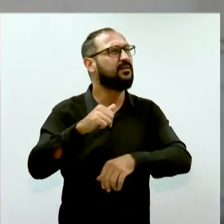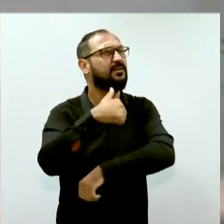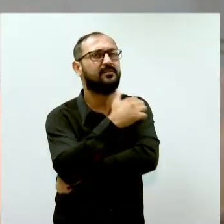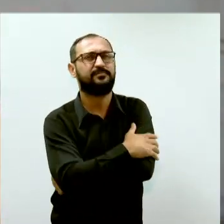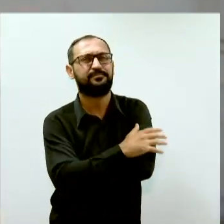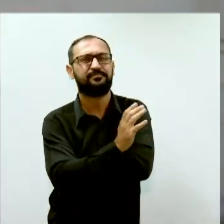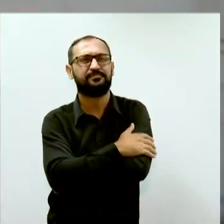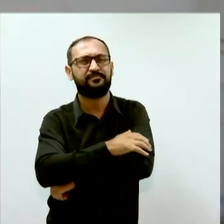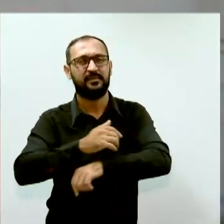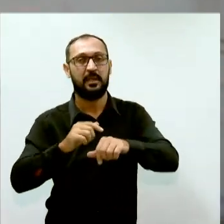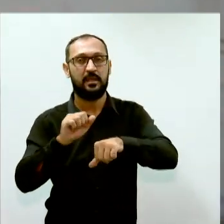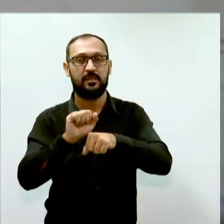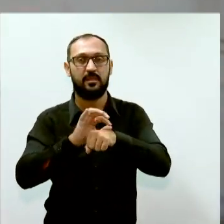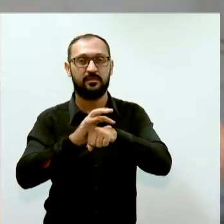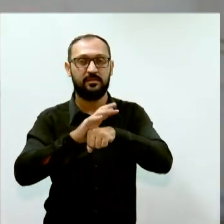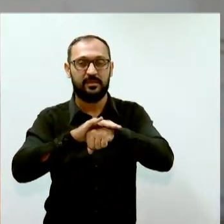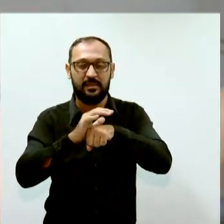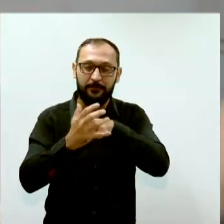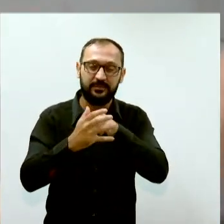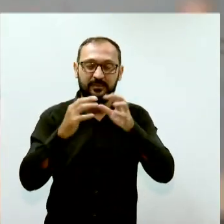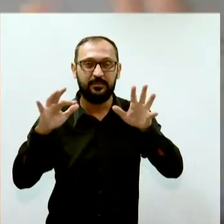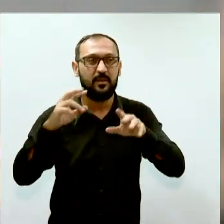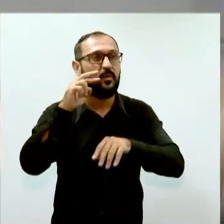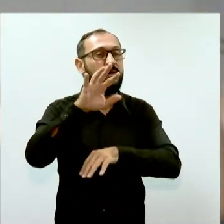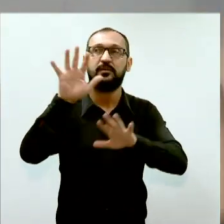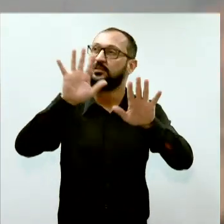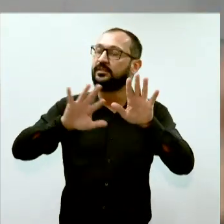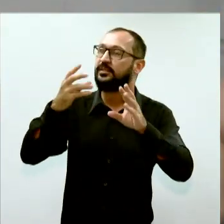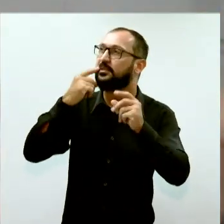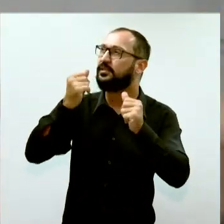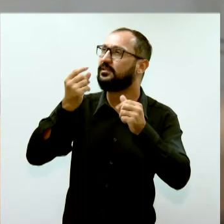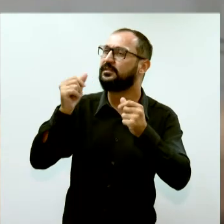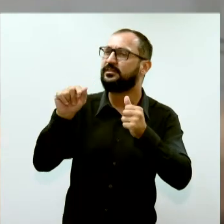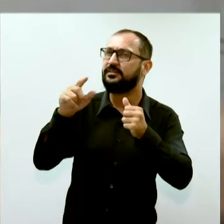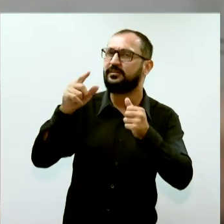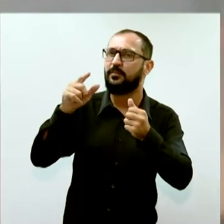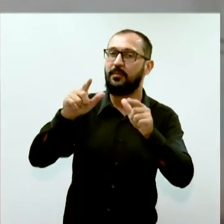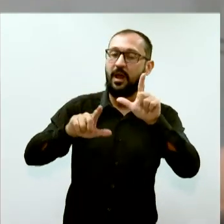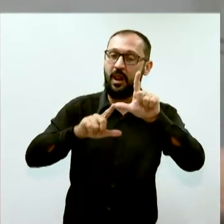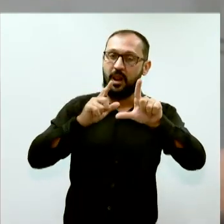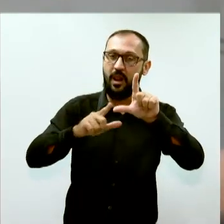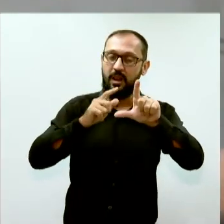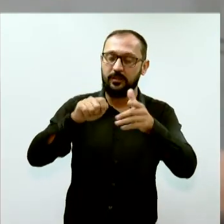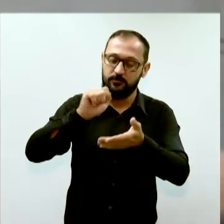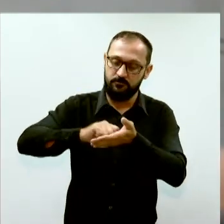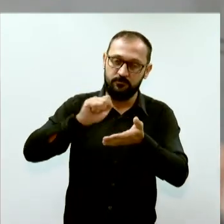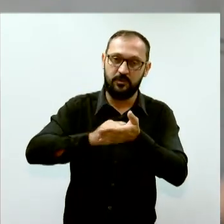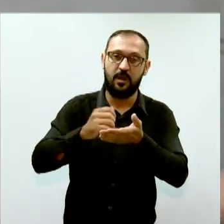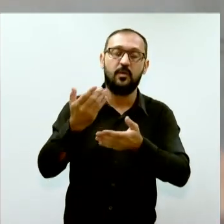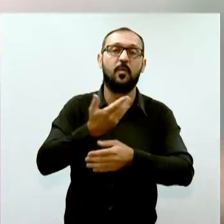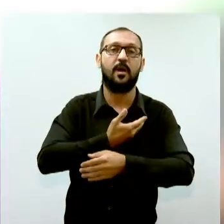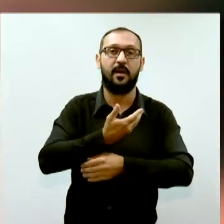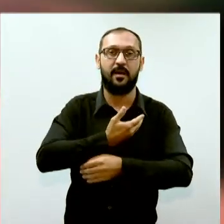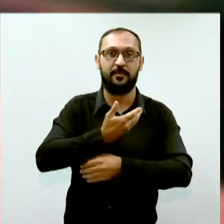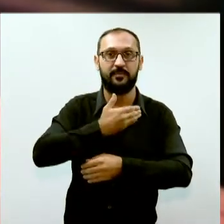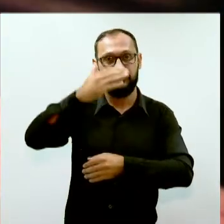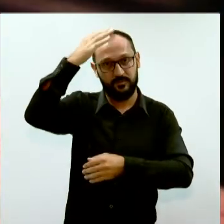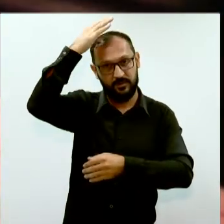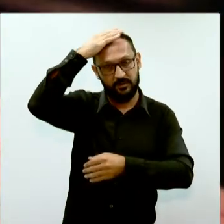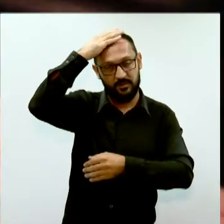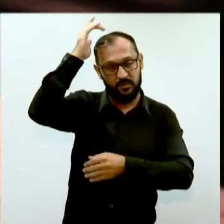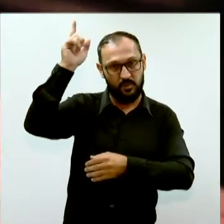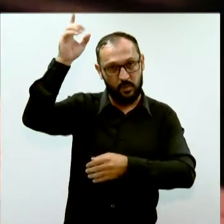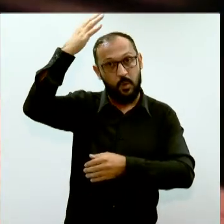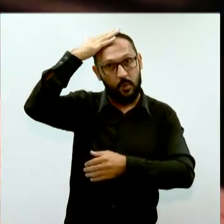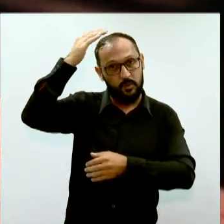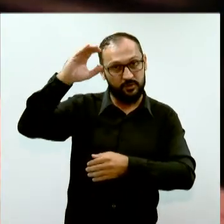as paredes, olhando as janelas da casa, me veio essa letra. E aí um amigo compositor lá de Curitiba, chamado